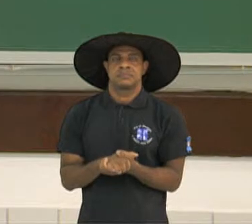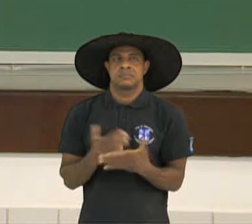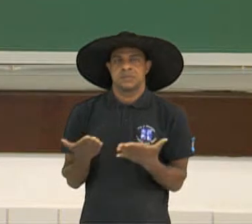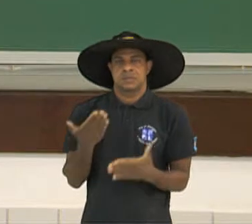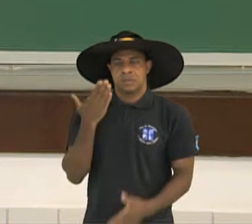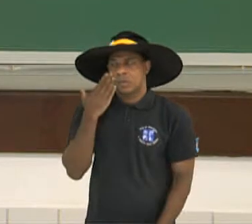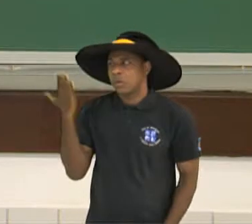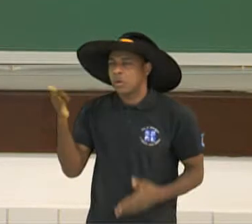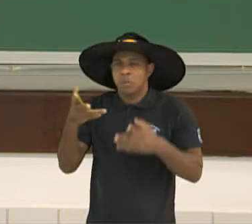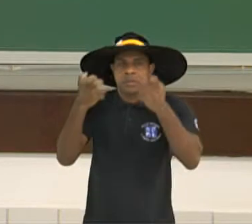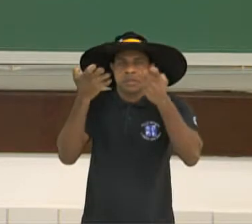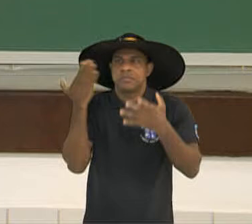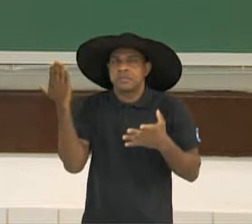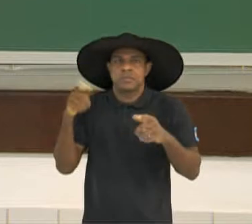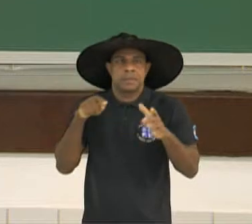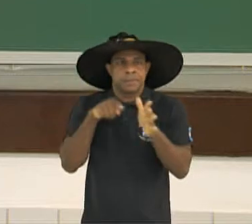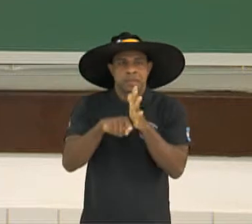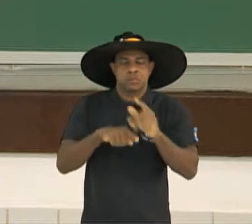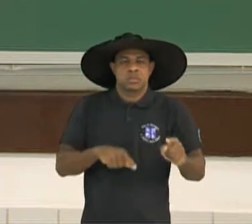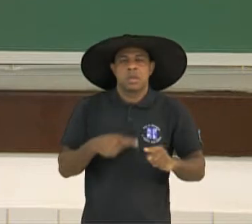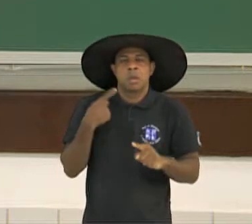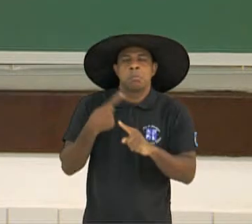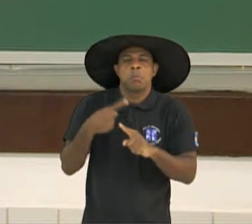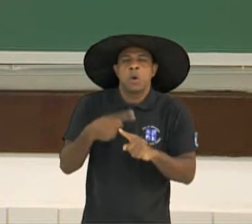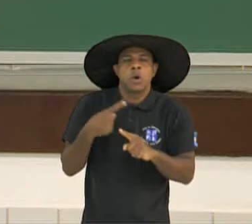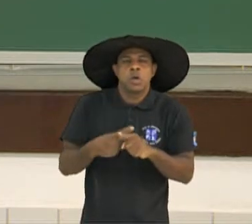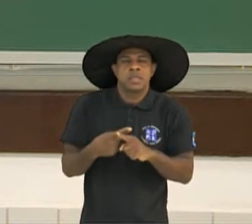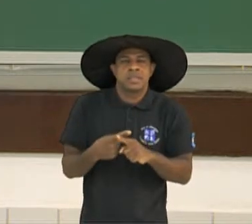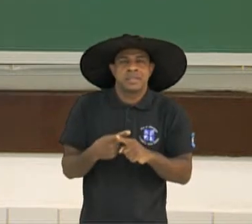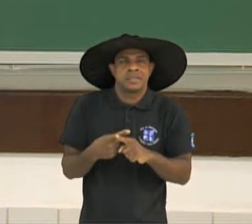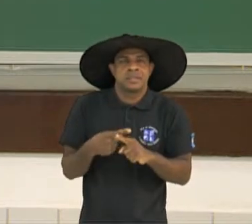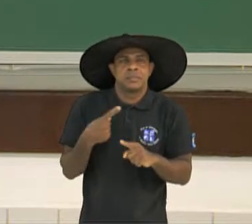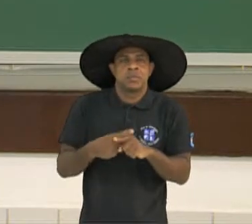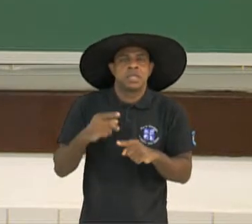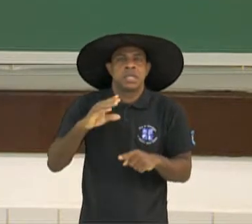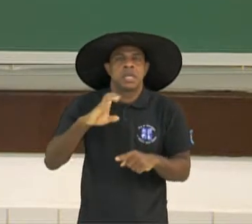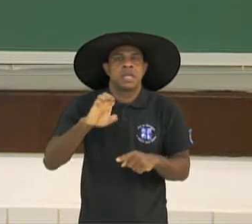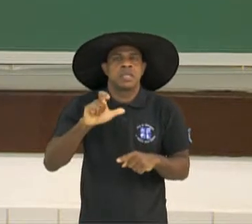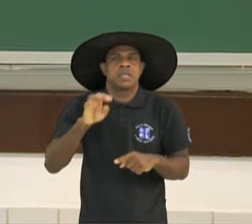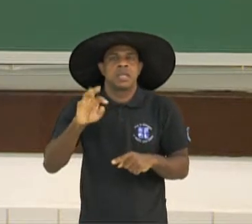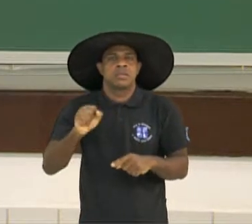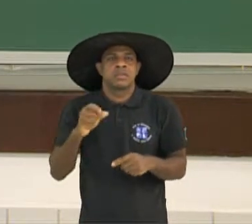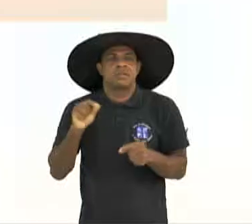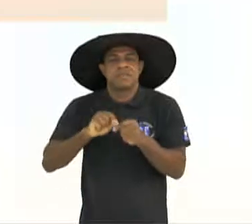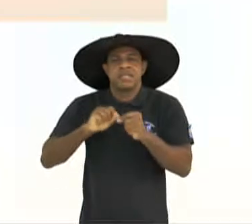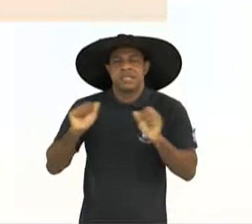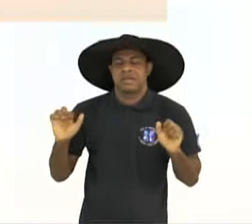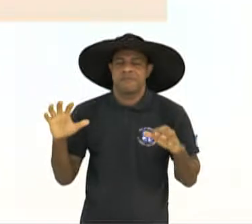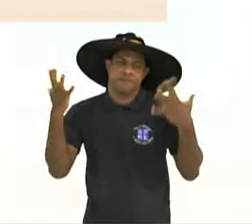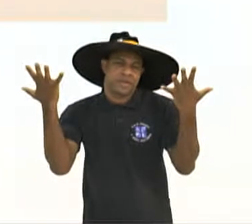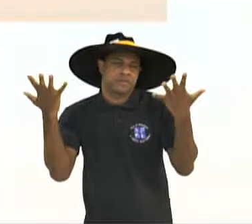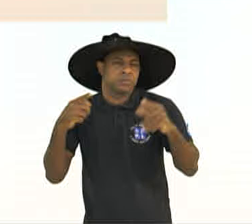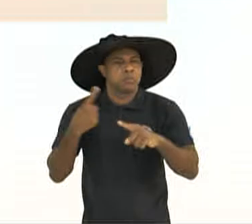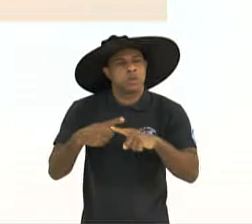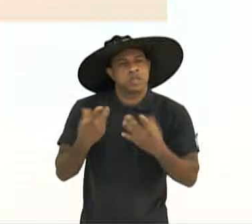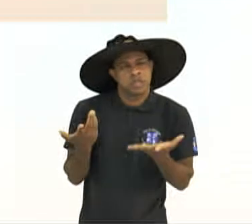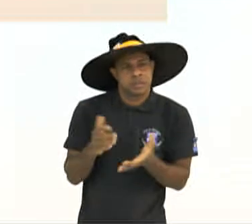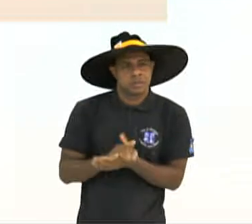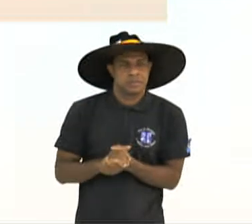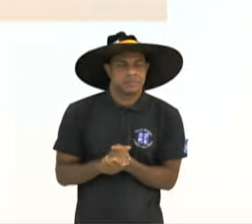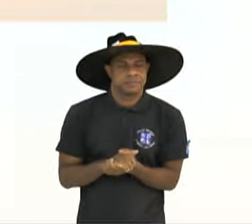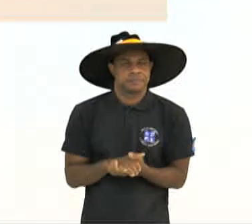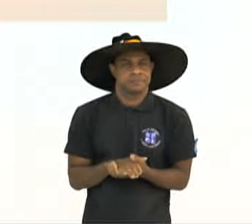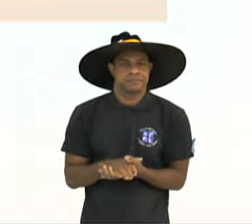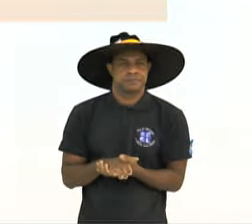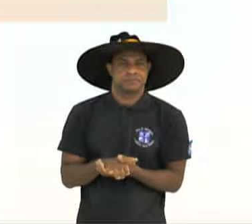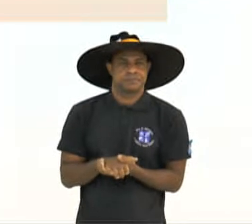Observem, pessoal, que na nossa pergunta por quê? Por que os celtas faziam esse festival? This day marked the end of the